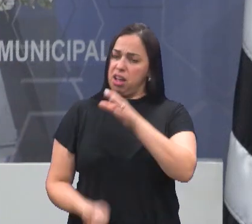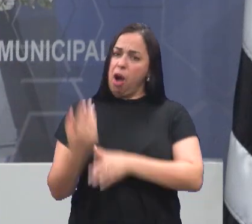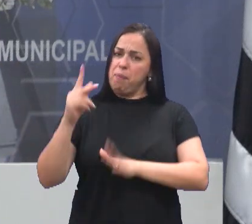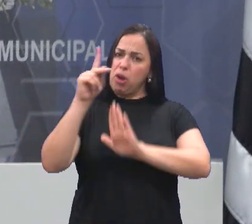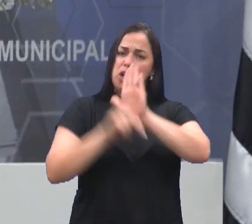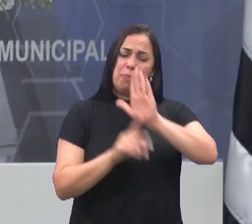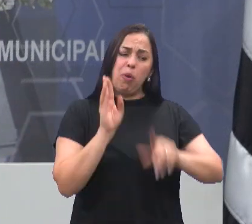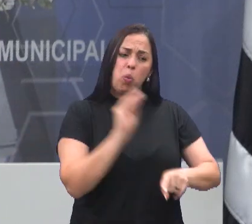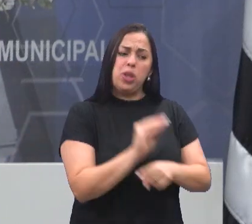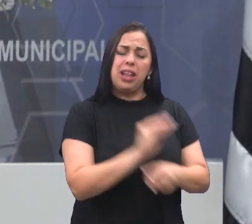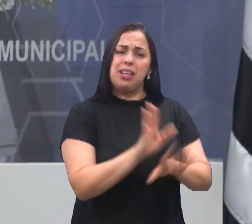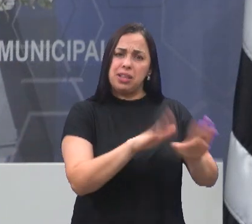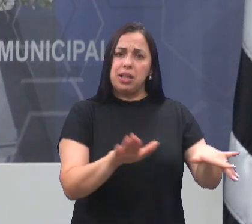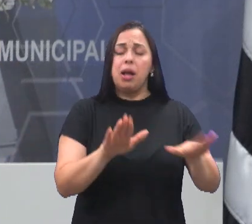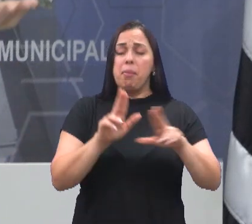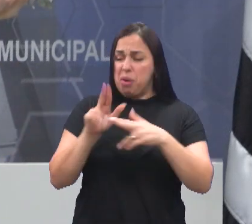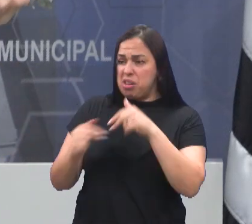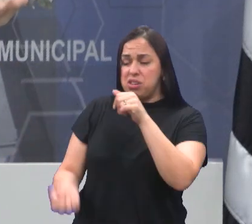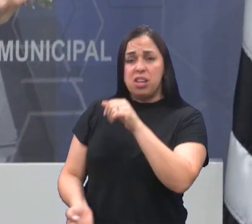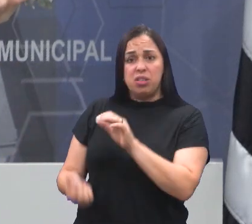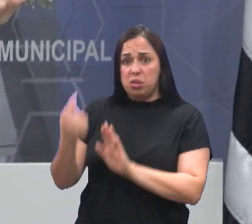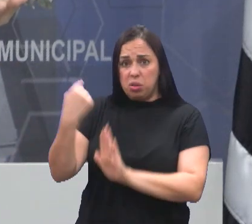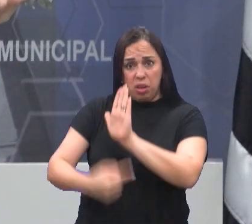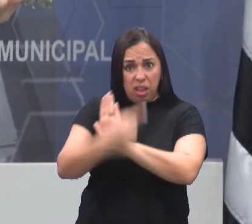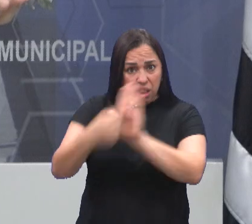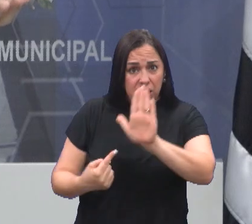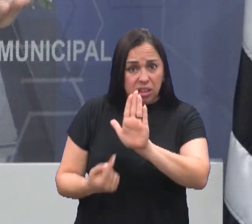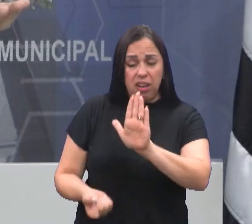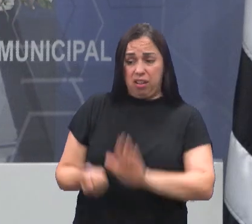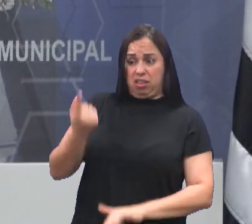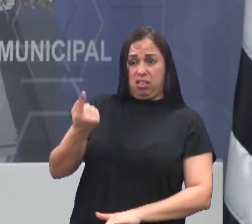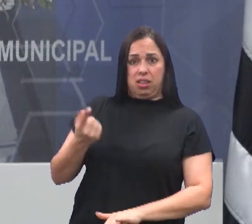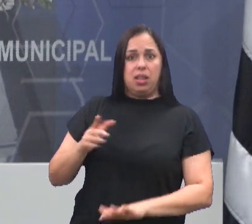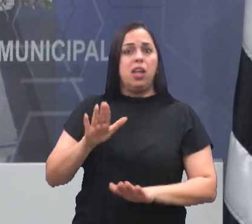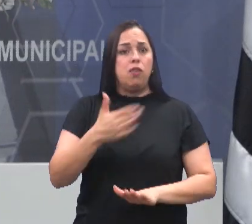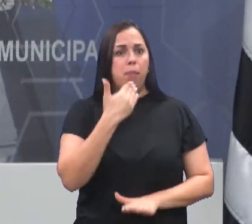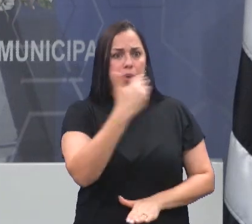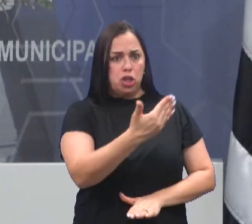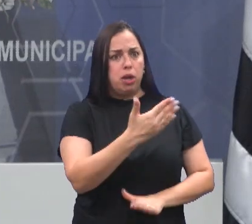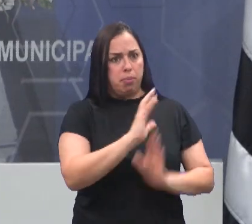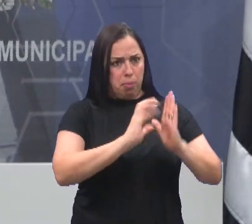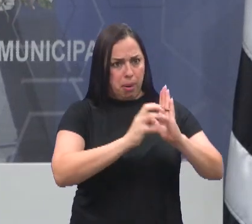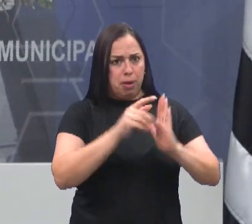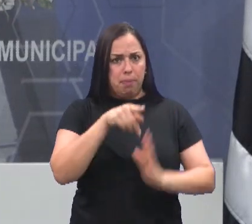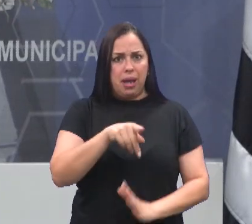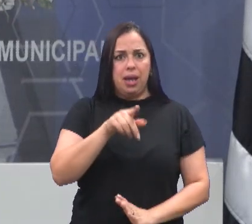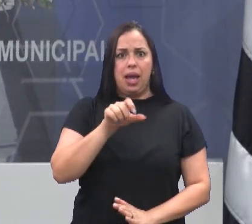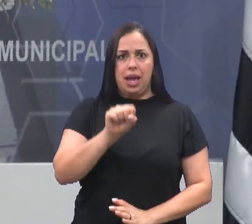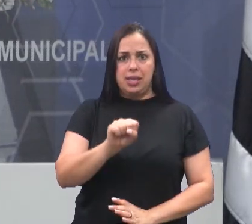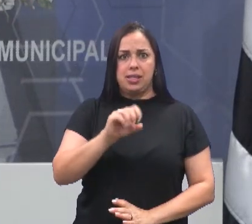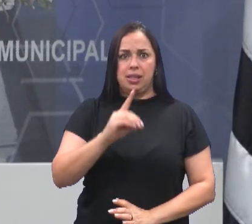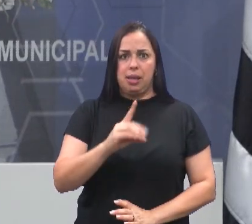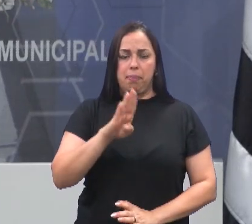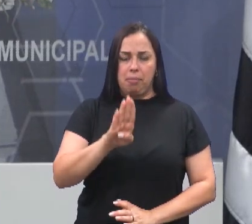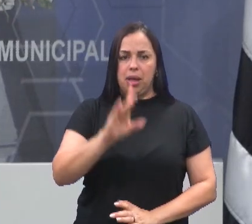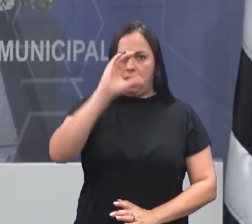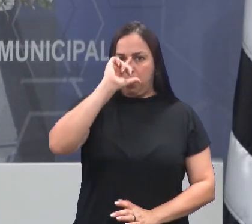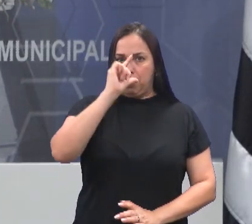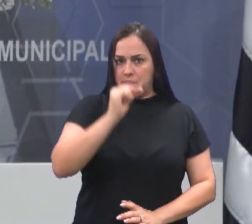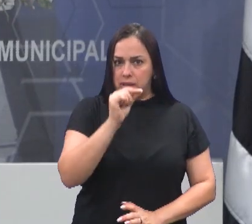é um absurdo. Aqui eu vou pedir voto de bancada ao PSDB, a bancada do PSDB, Fernando Petit, eu e o